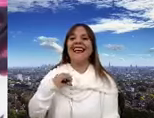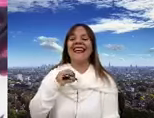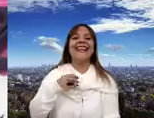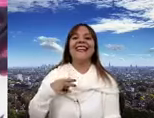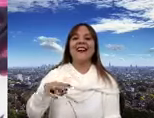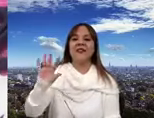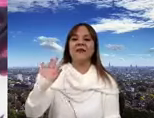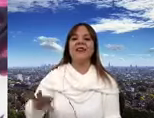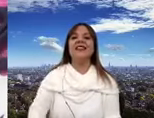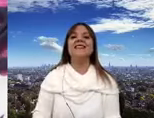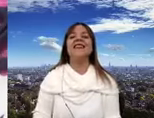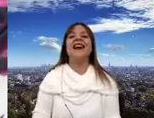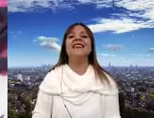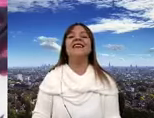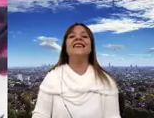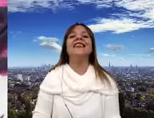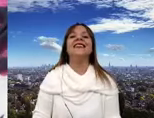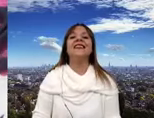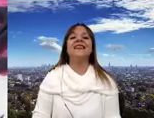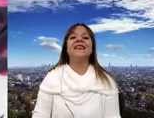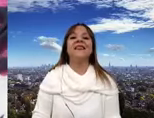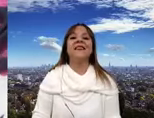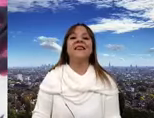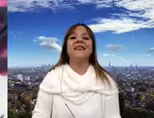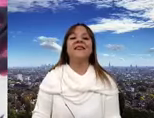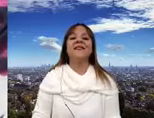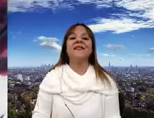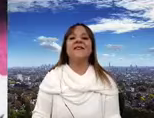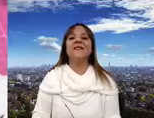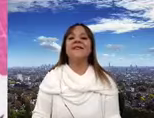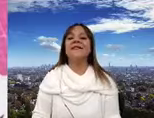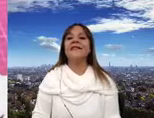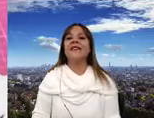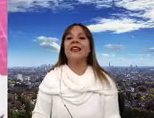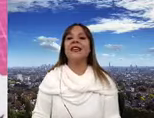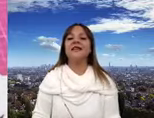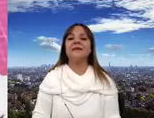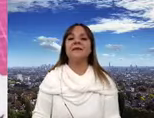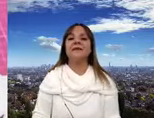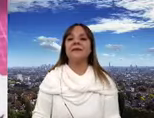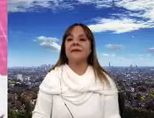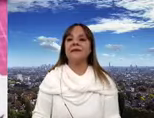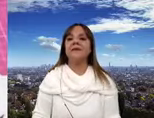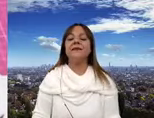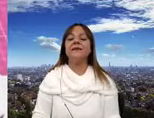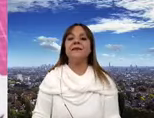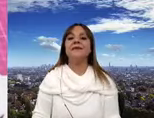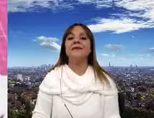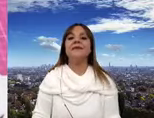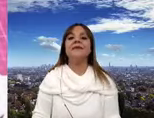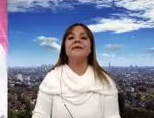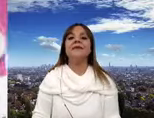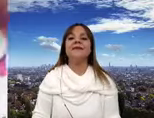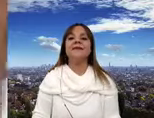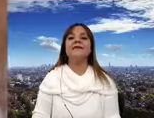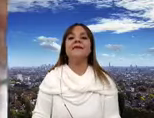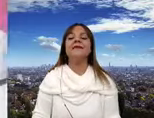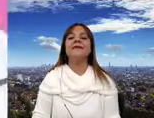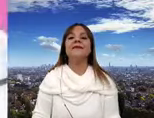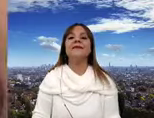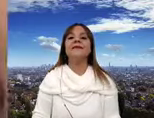né? vamos cadastrar. Aí, Lili, ó, a gente já fez a base, o corpinho e a cabeça.